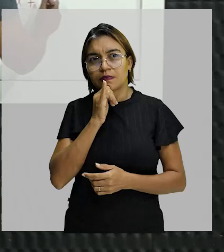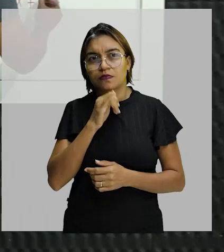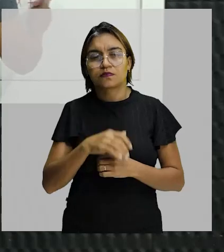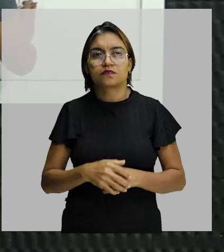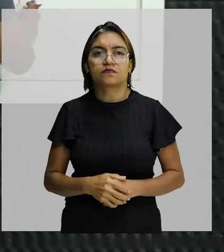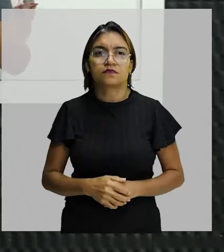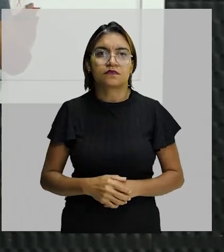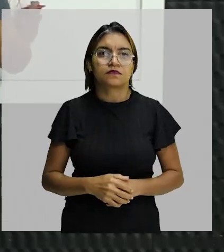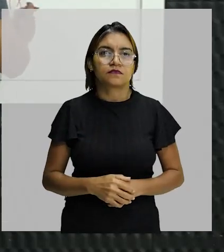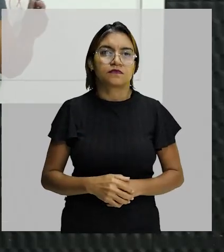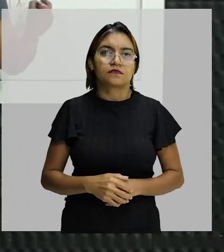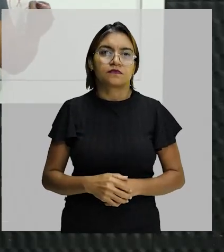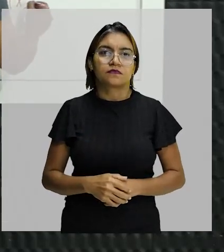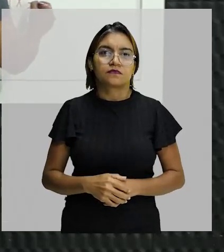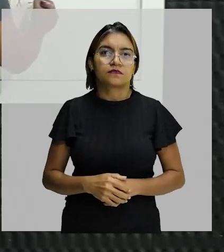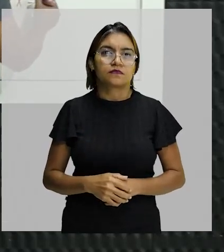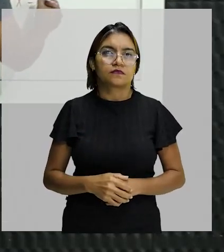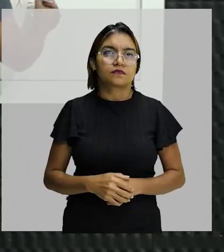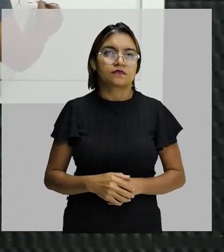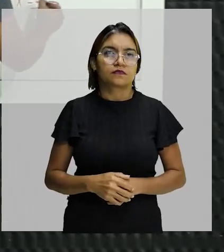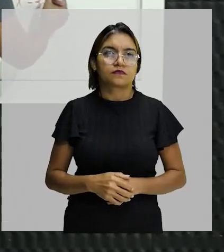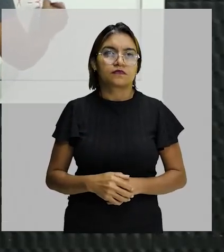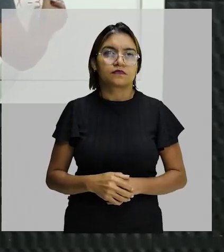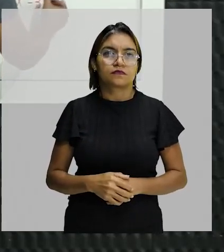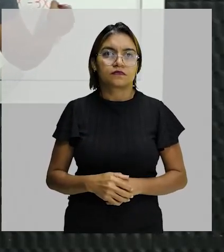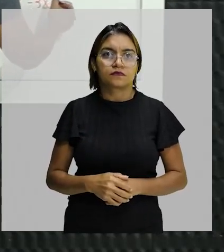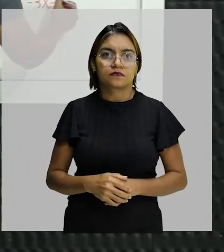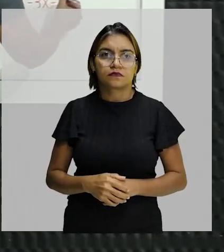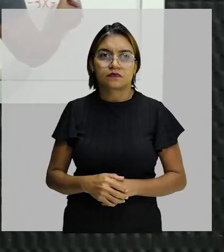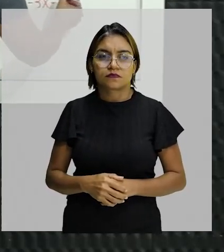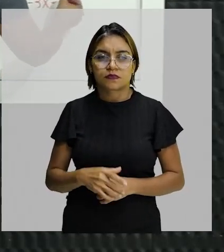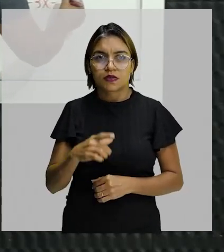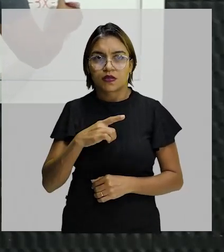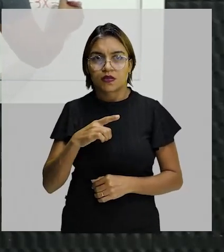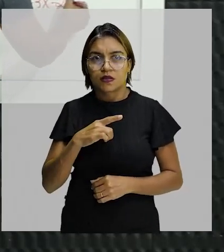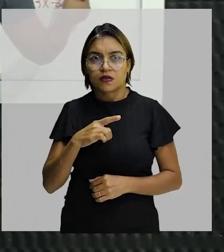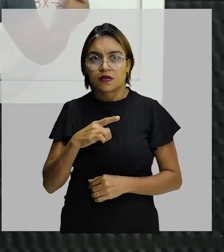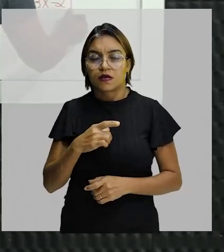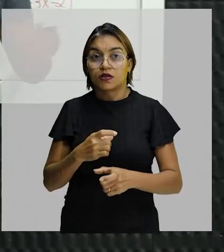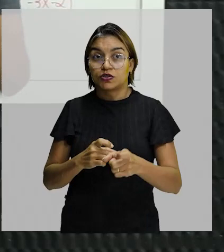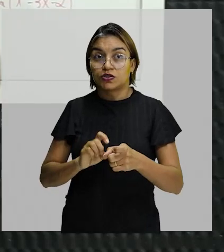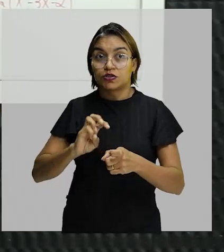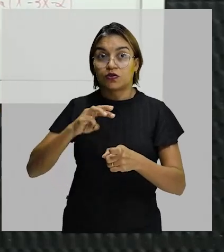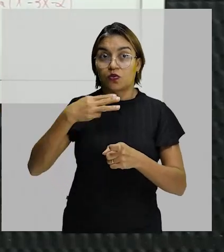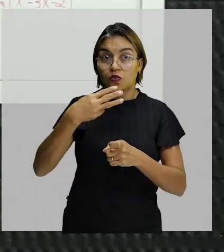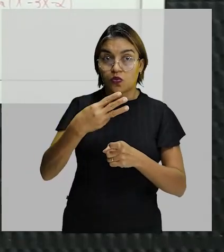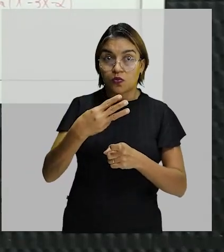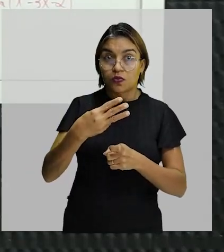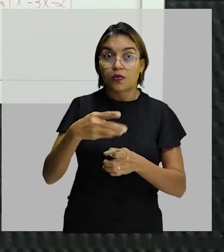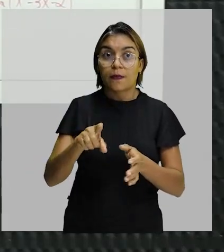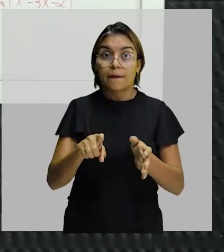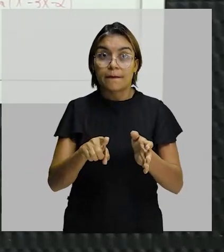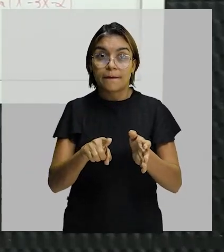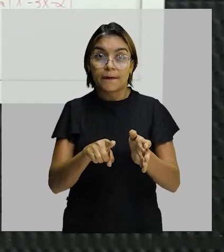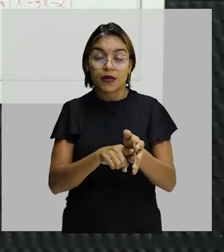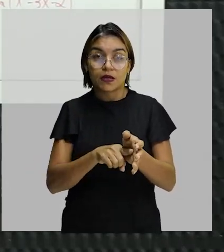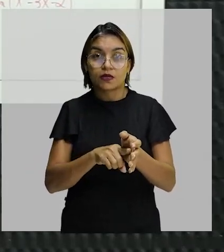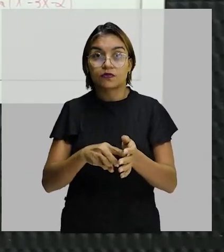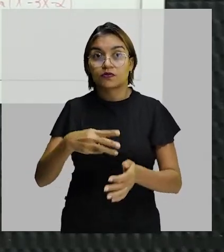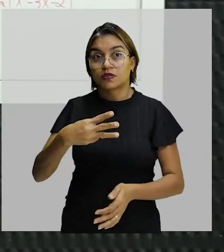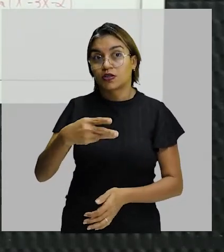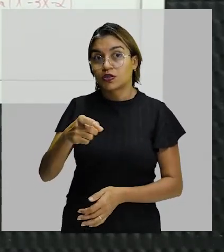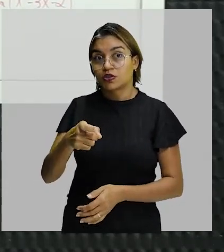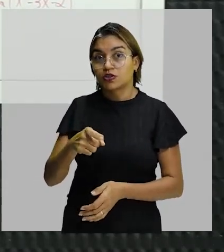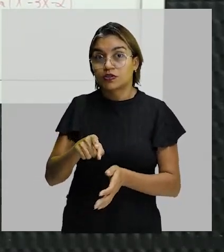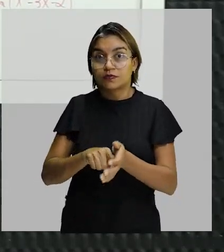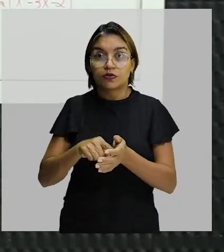4x, né? Vai dar menos 3x. Menos 2 igual a 0. Turminha, agora é o